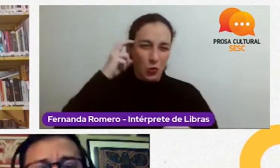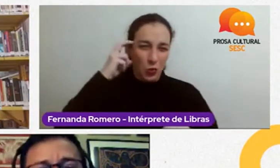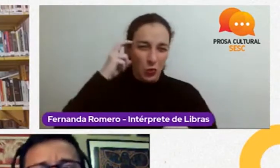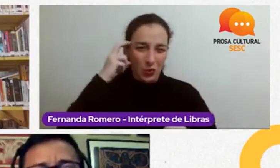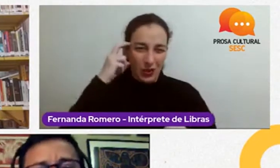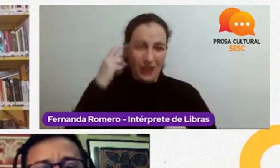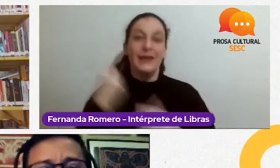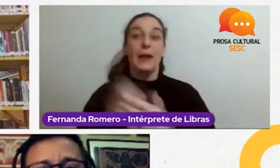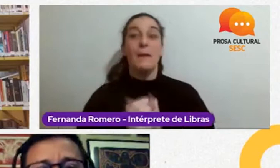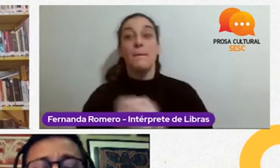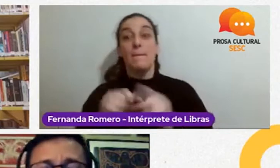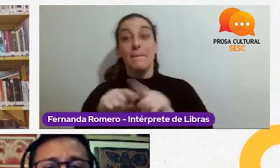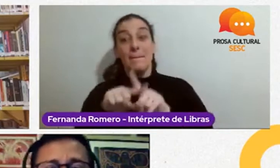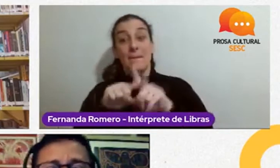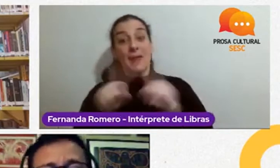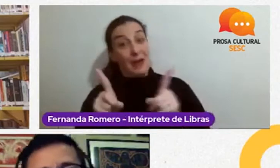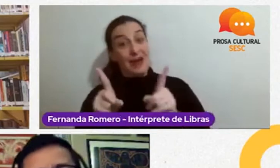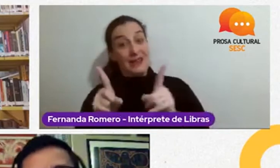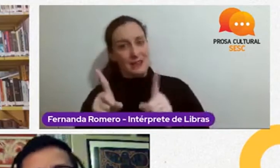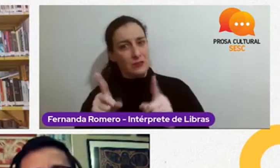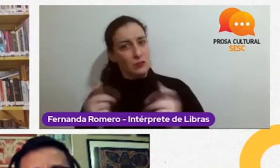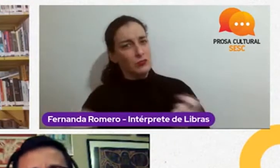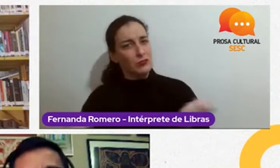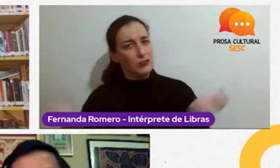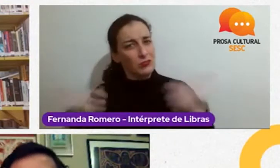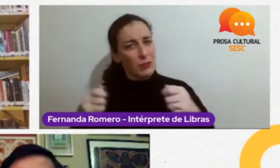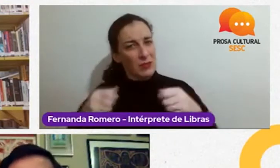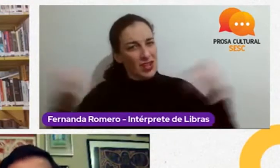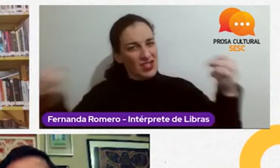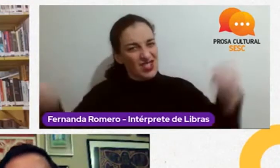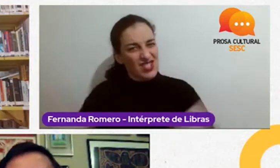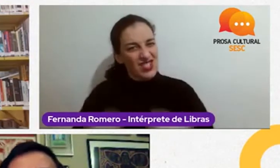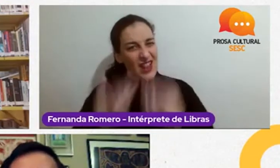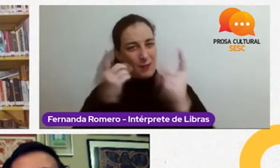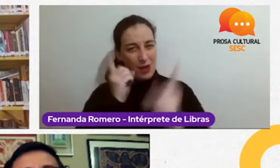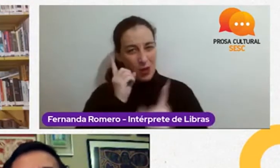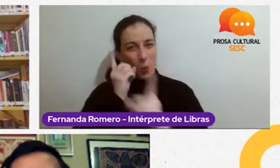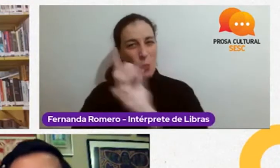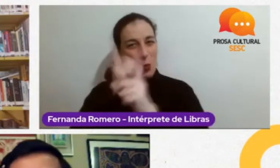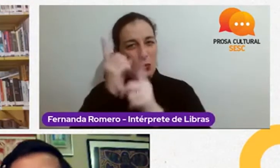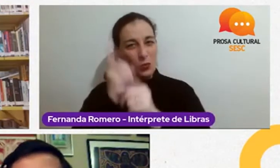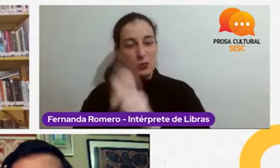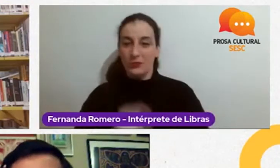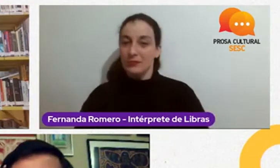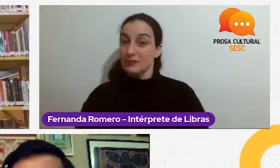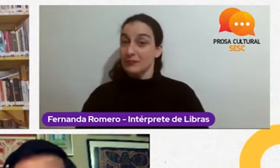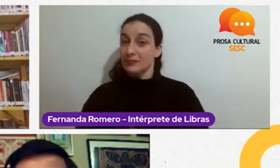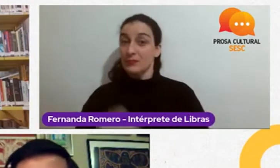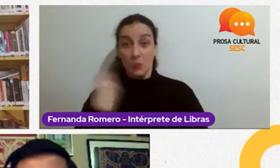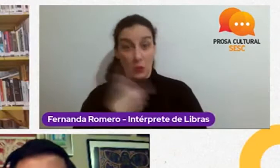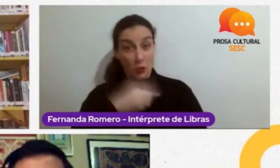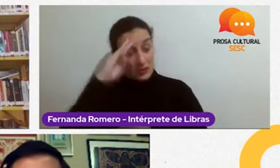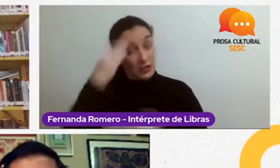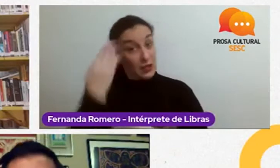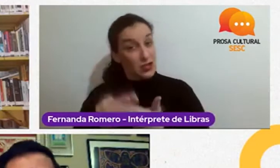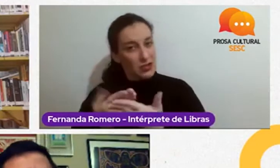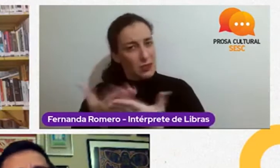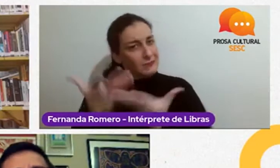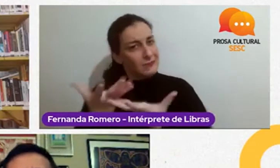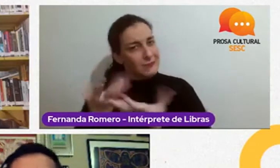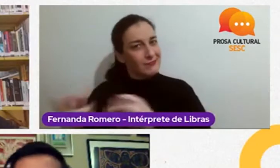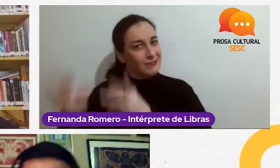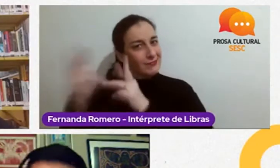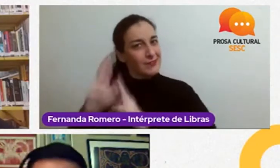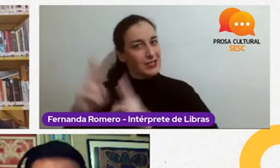todo, mas podendo celebrar dessa maneira esses encontros. Então, né, acreditamos e queremos ter a esperança que o